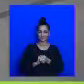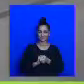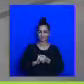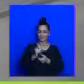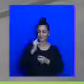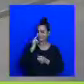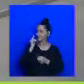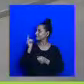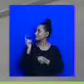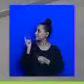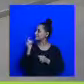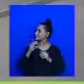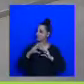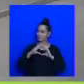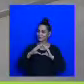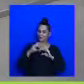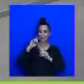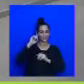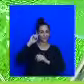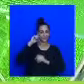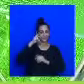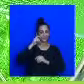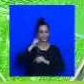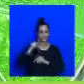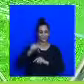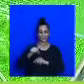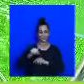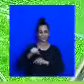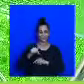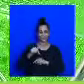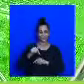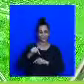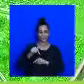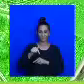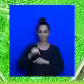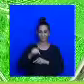Bola Preta número 7